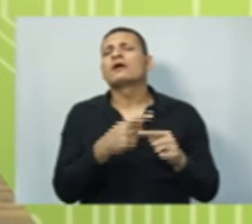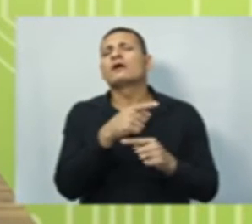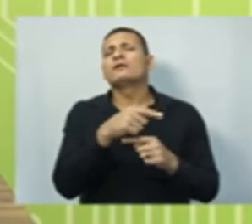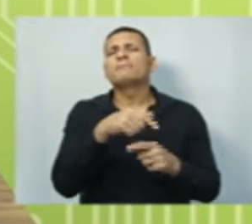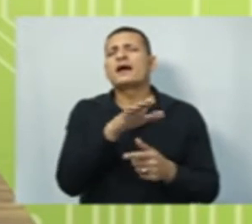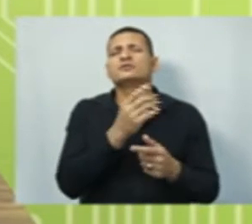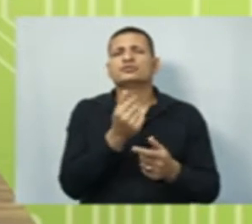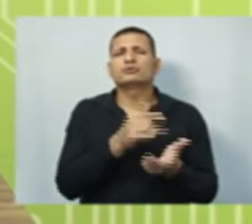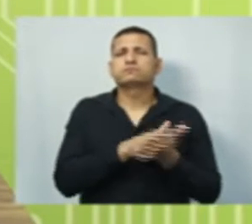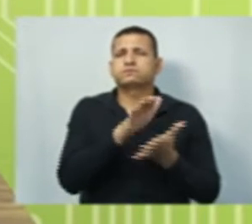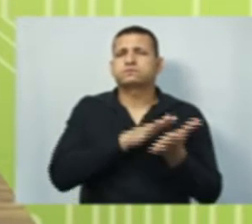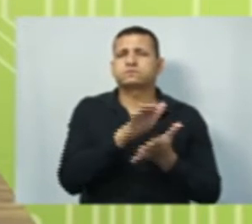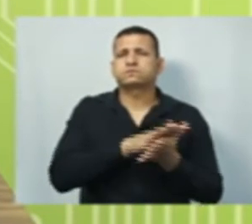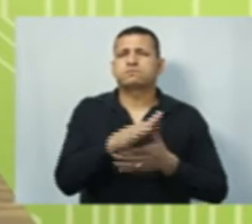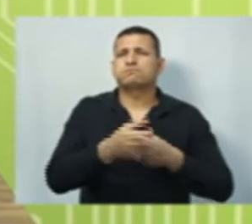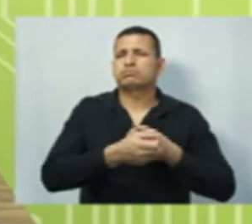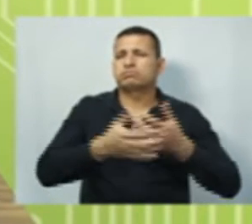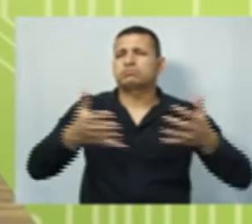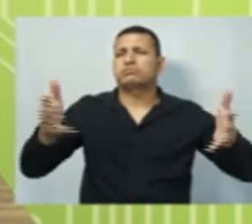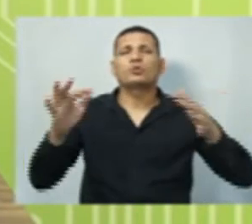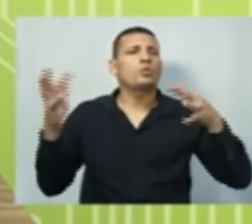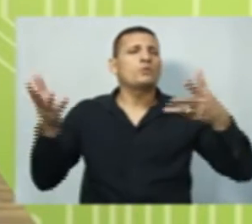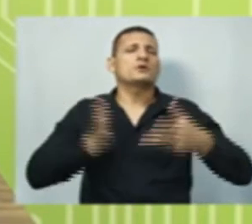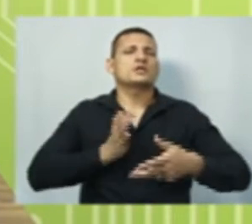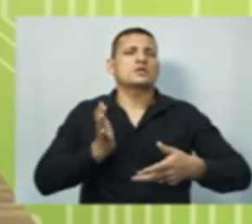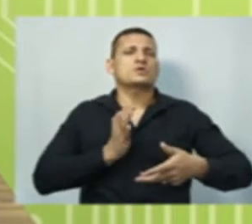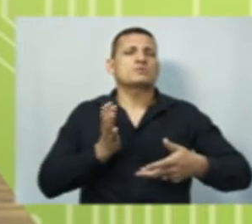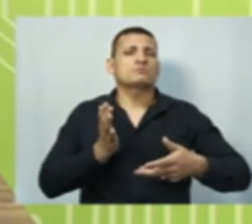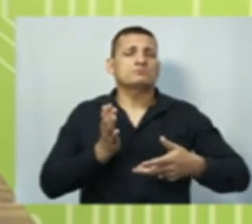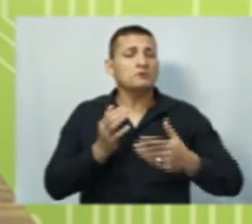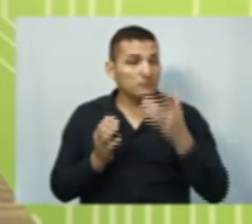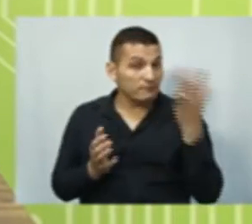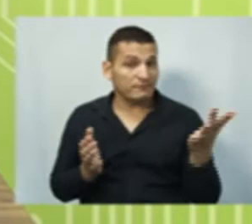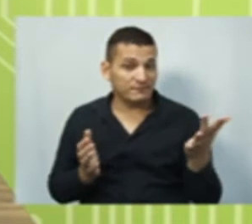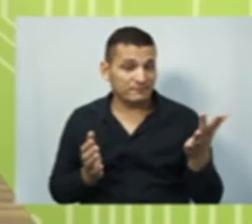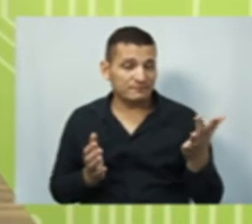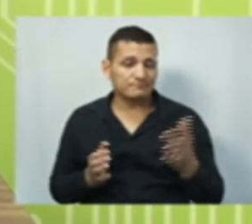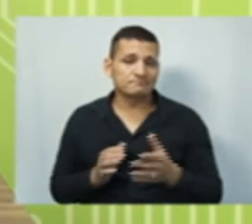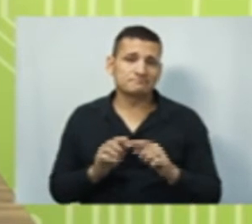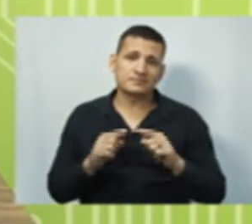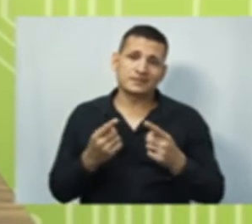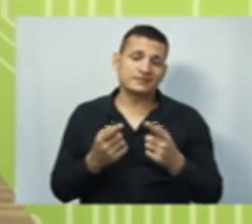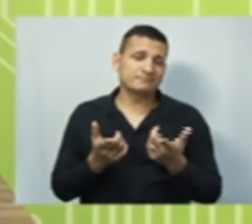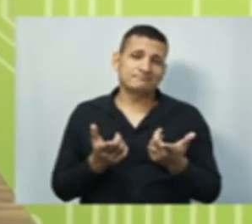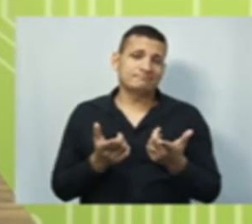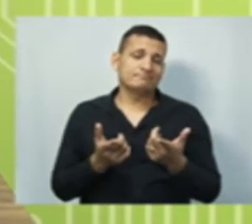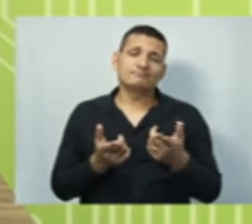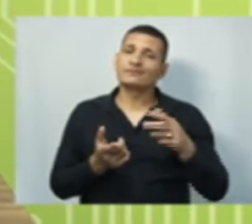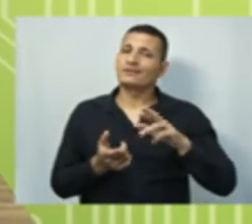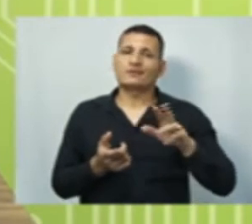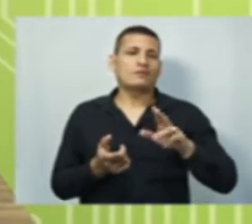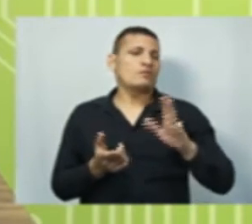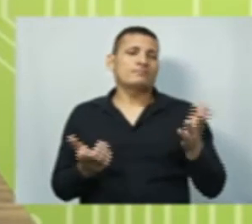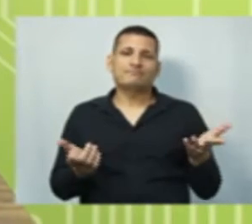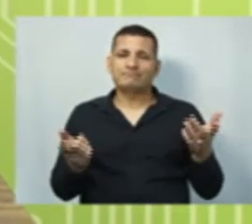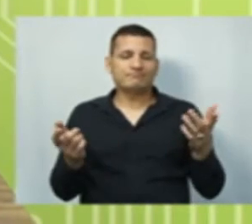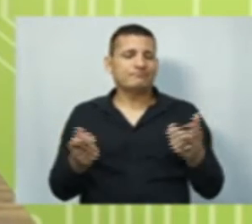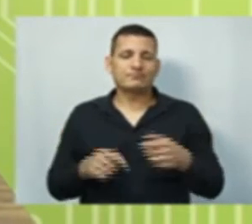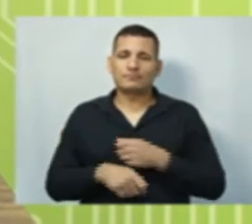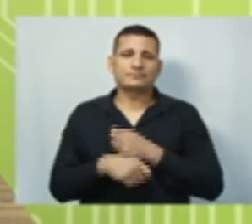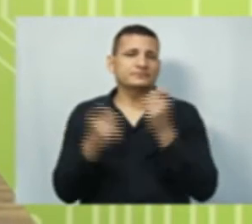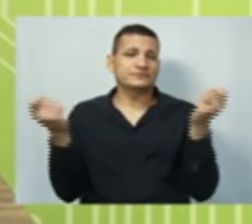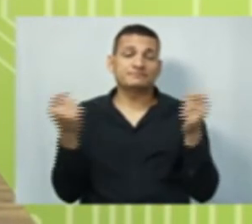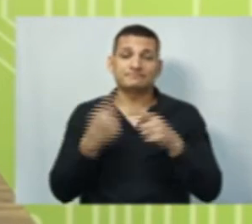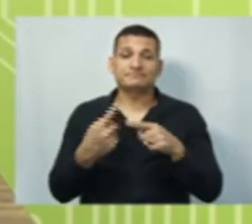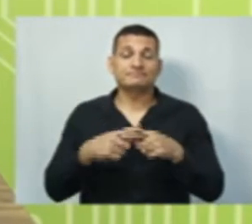distribui para todo mundo e deixa todo mundo rico de uma vez só? Seria fácil? Infelizmente, na economia isso não é possível, porque nós